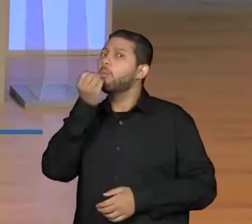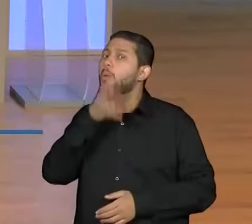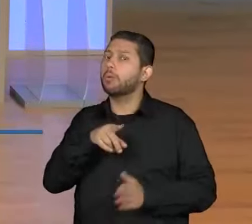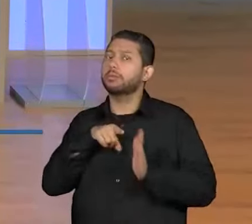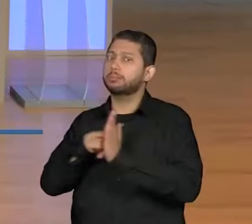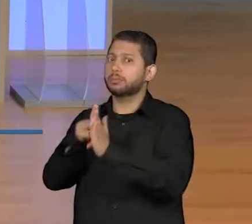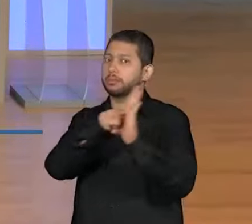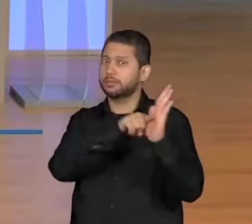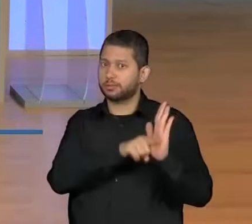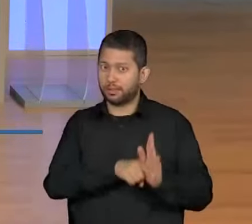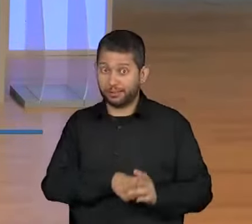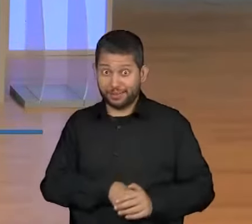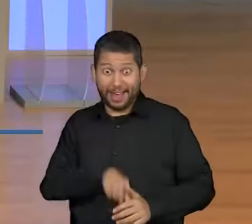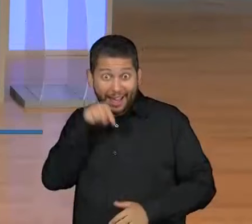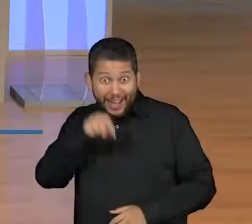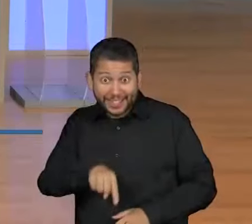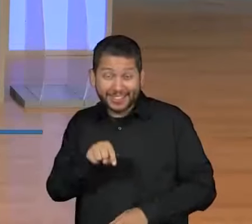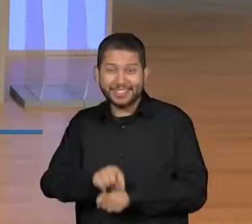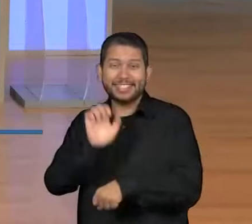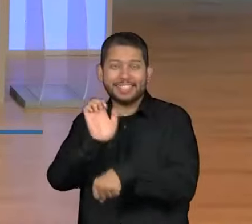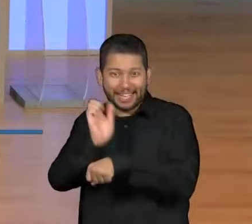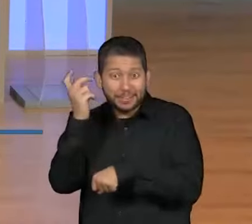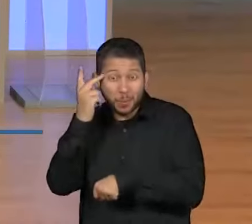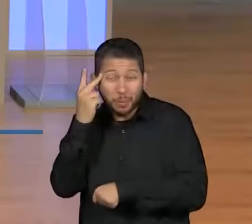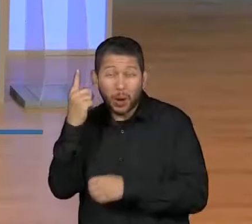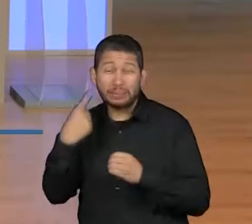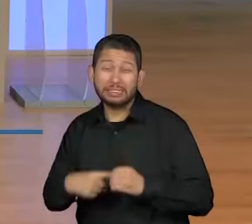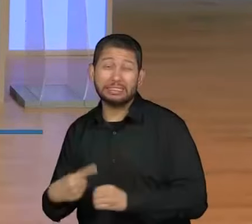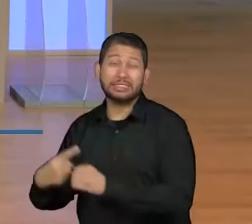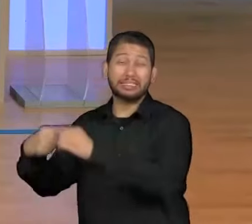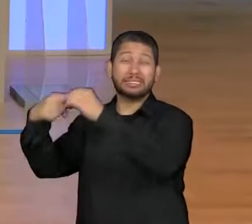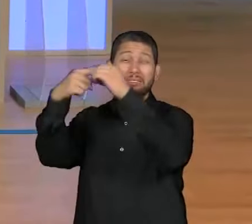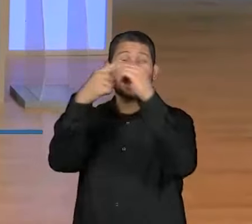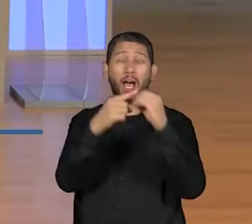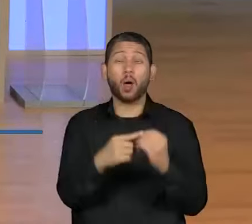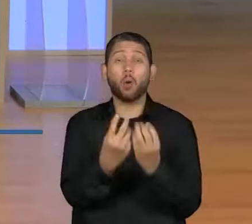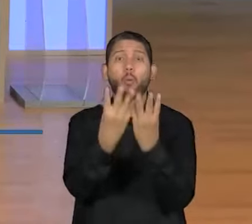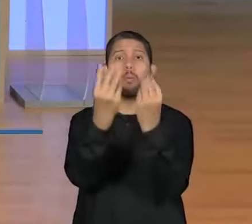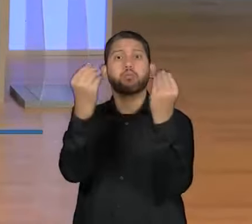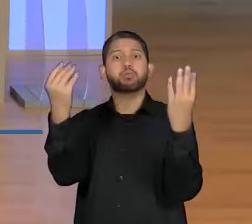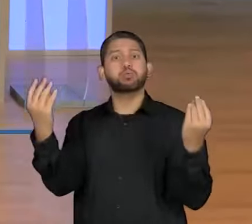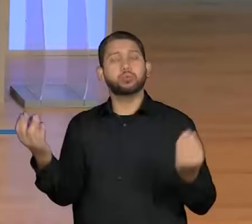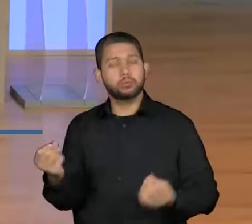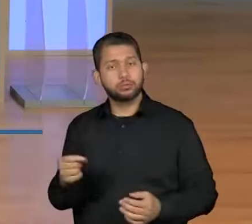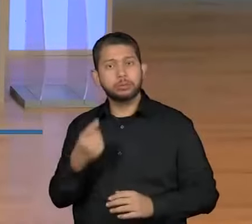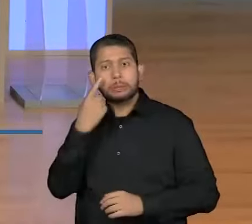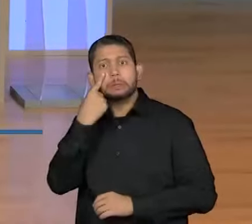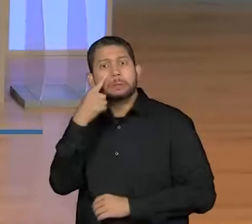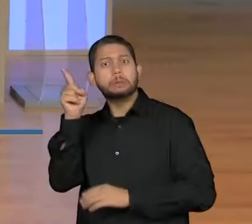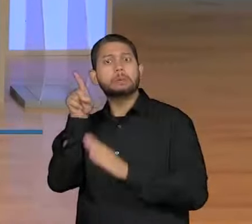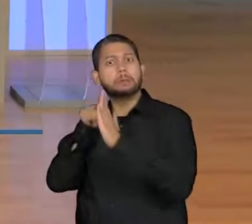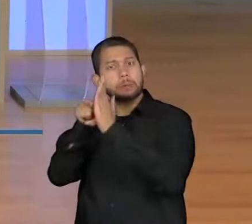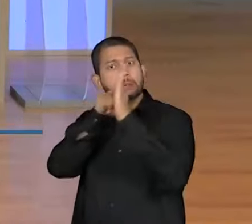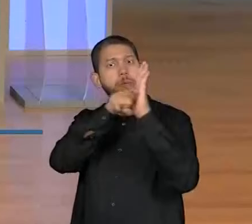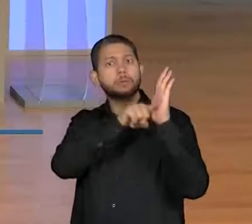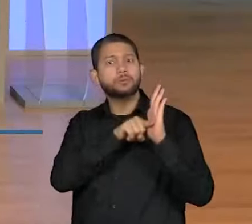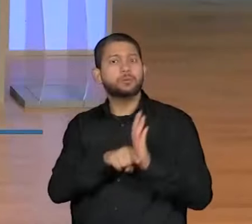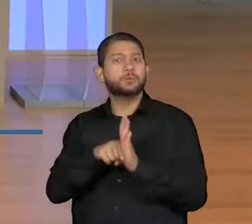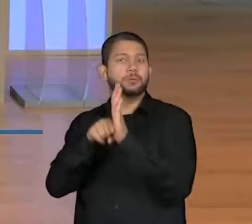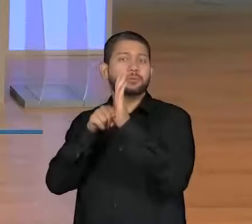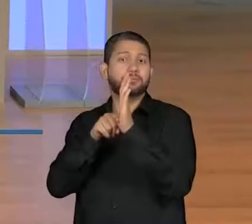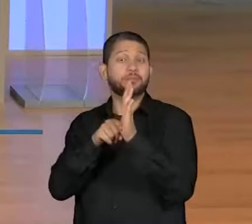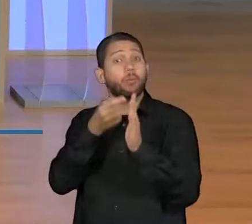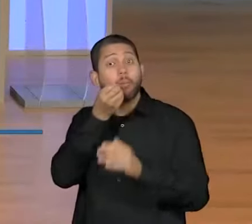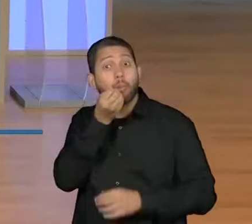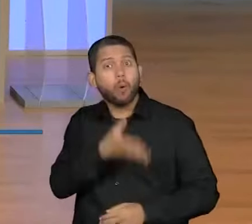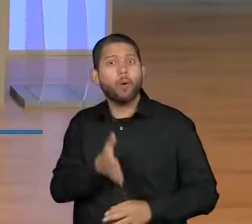Paulo é gigante, né, professora? Exatamente, tem muitas cidades aqui só no nosso estado e vamos aí